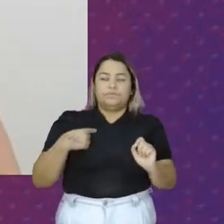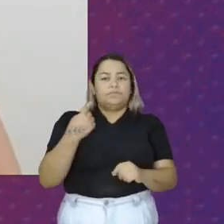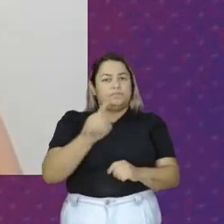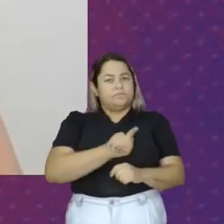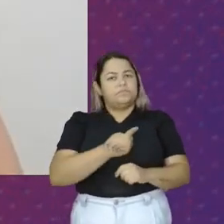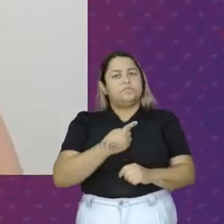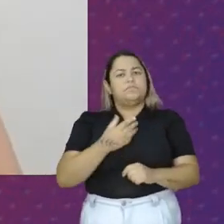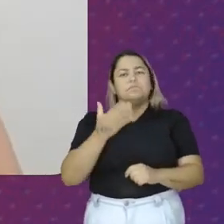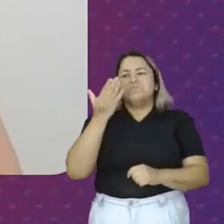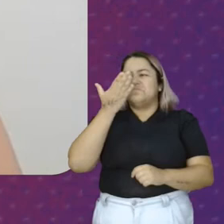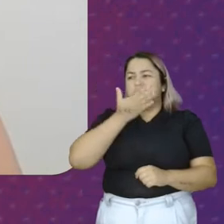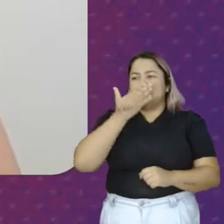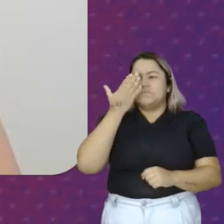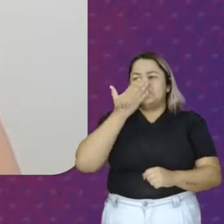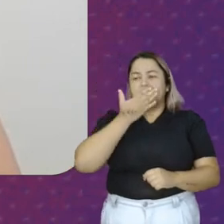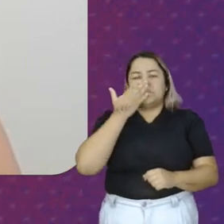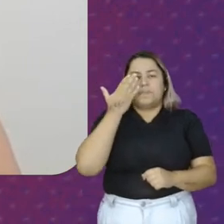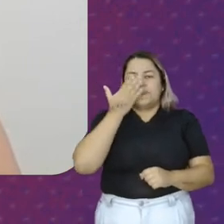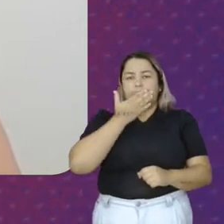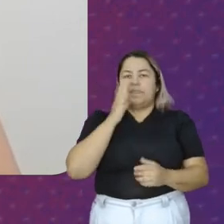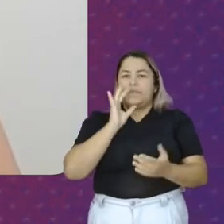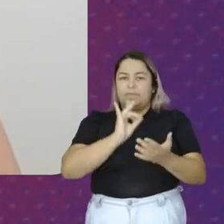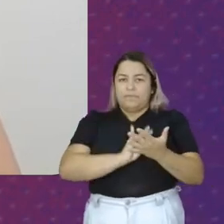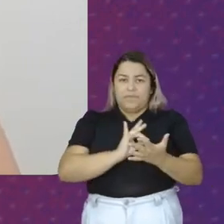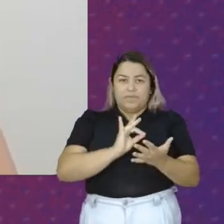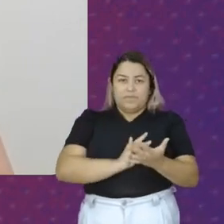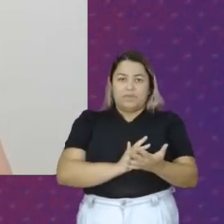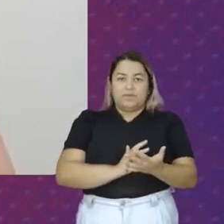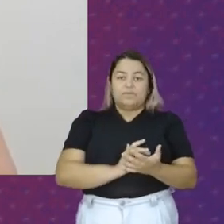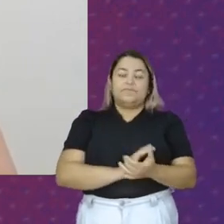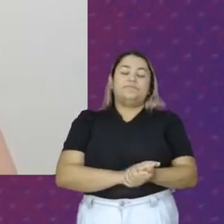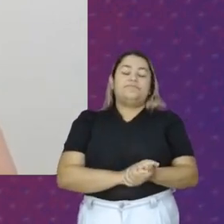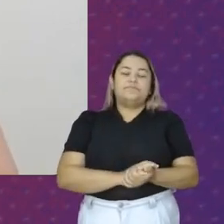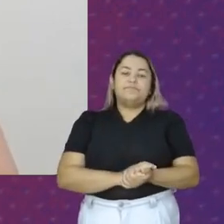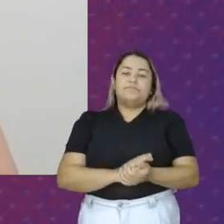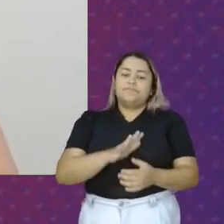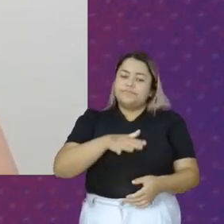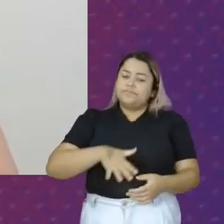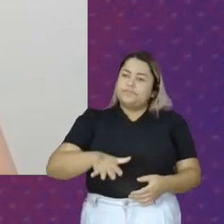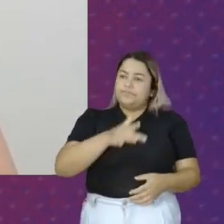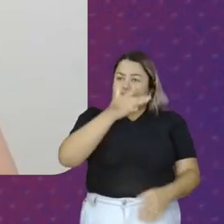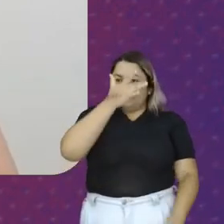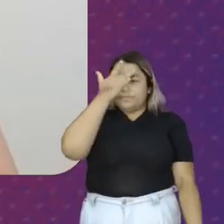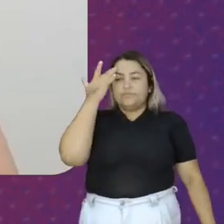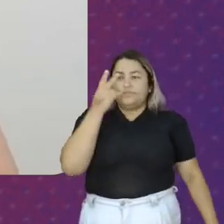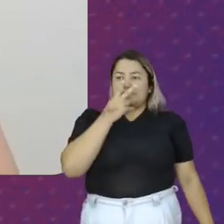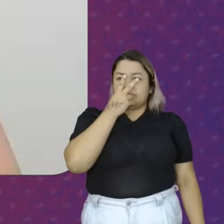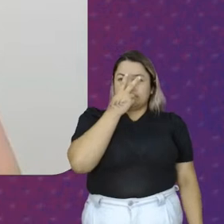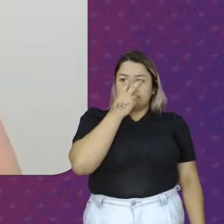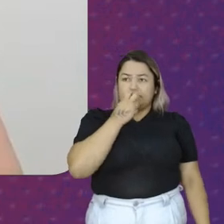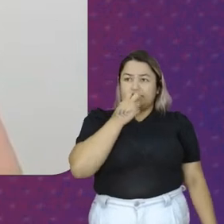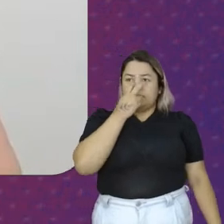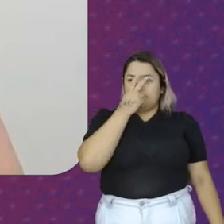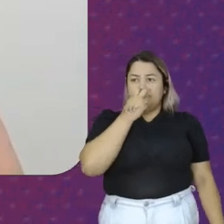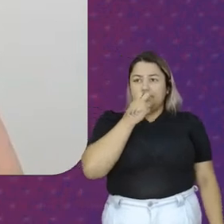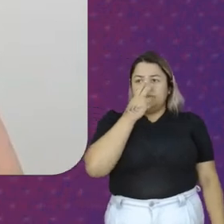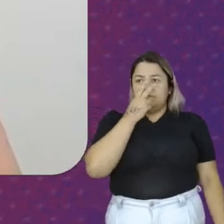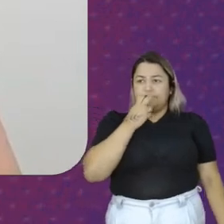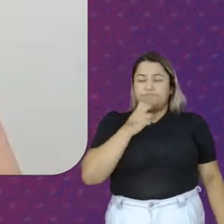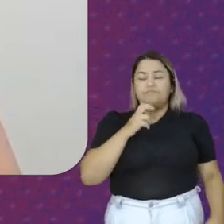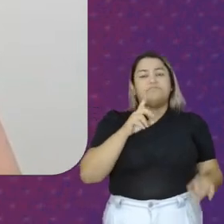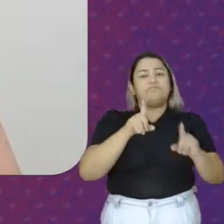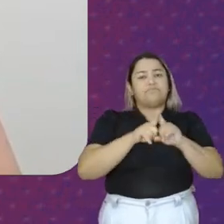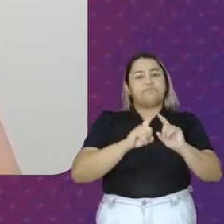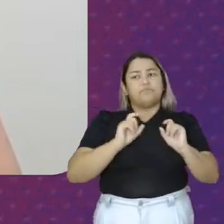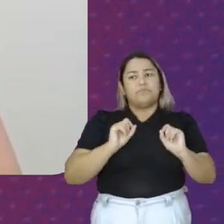estamos cegos para tal realidade, né? Então, nós, pessoas cegas, mulheres cegas, somos